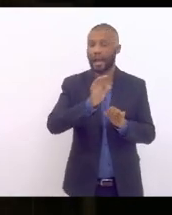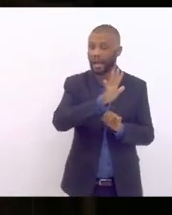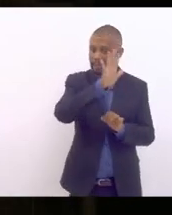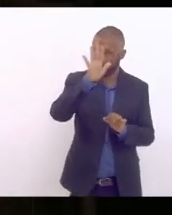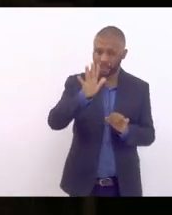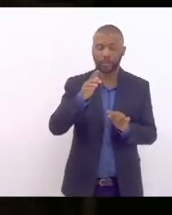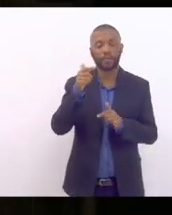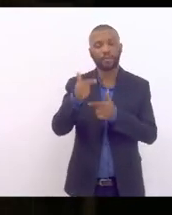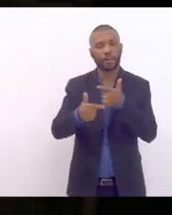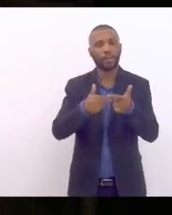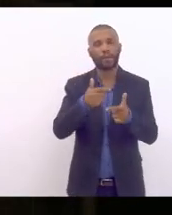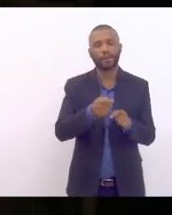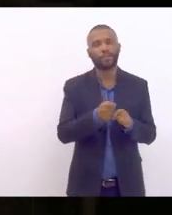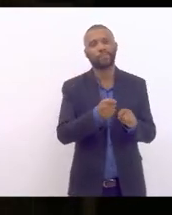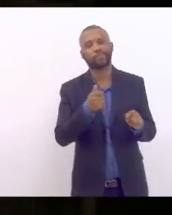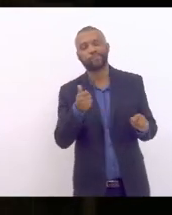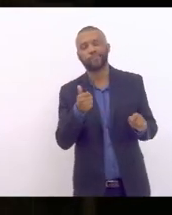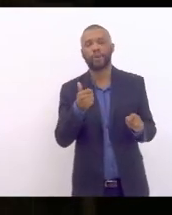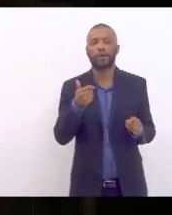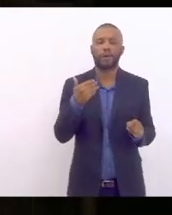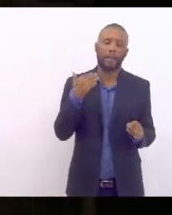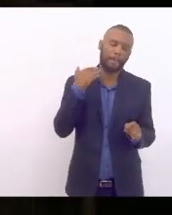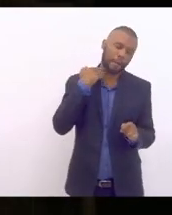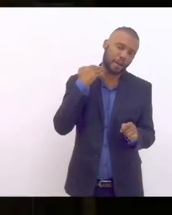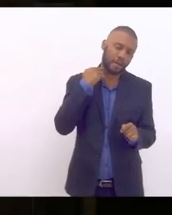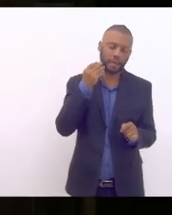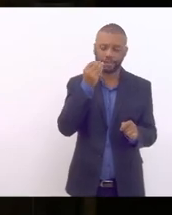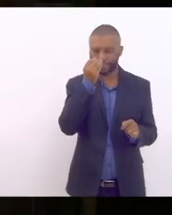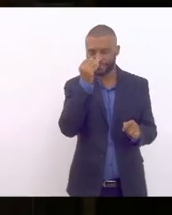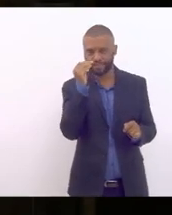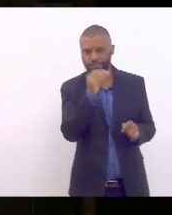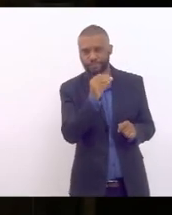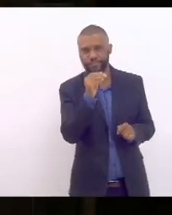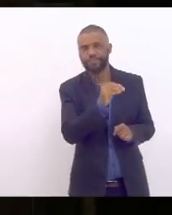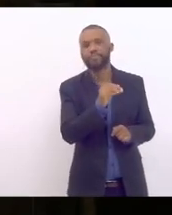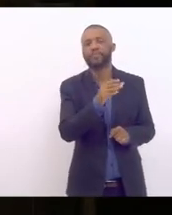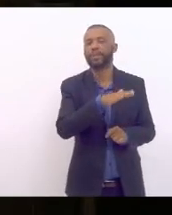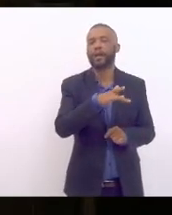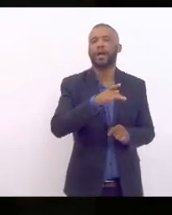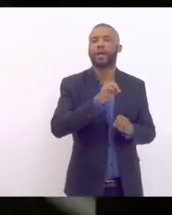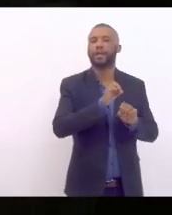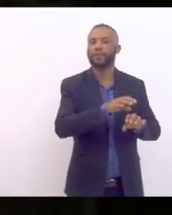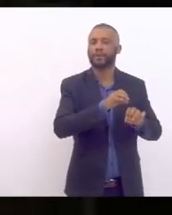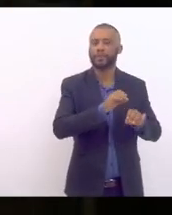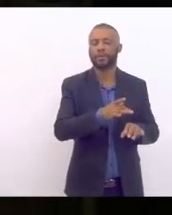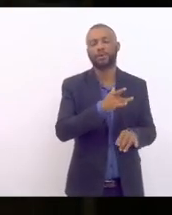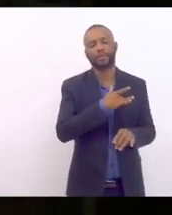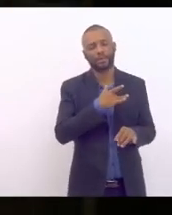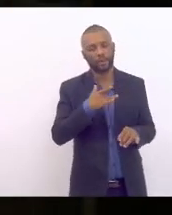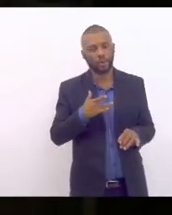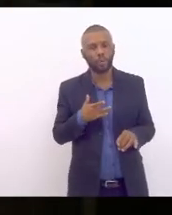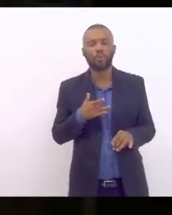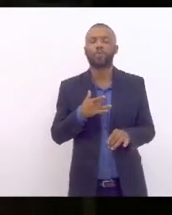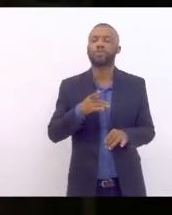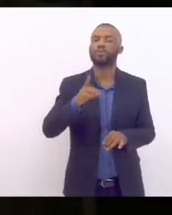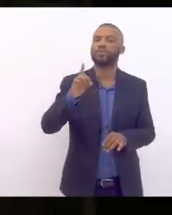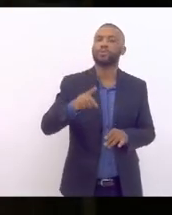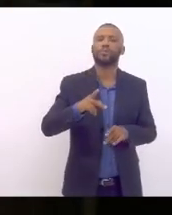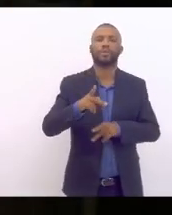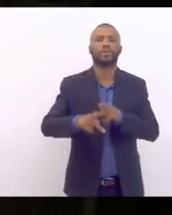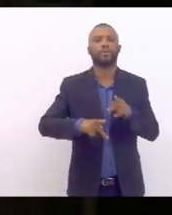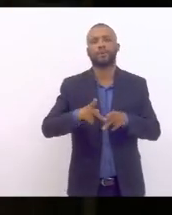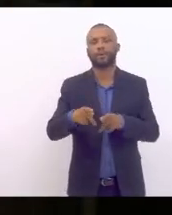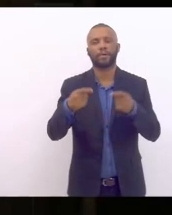trabalhando para enriquecer banqueiros em detrimento da educação da saúde e de todos os direitos da população portanto